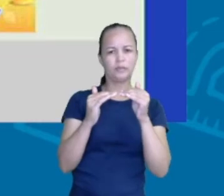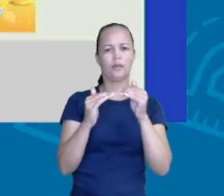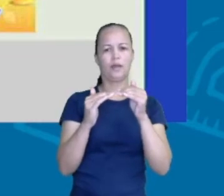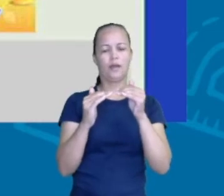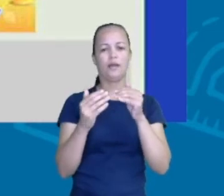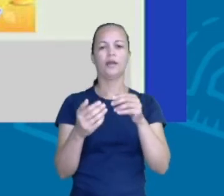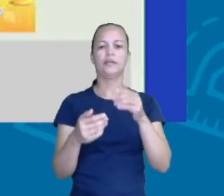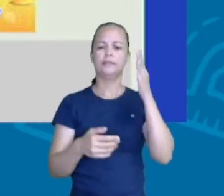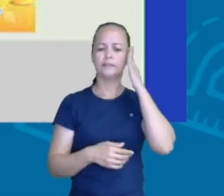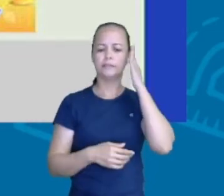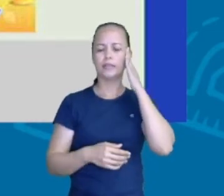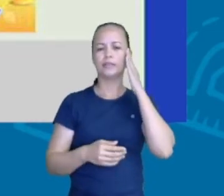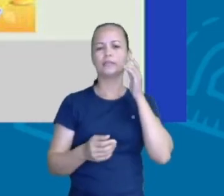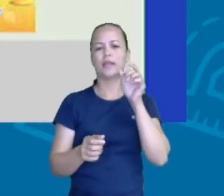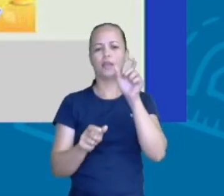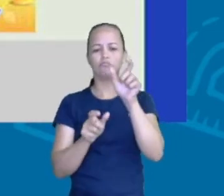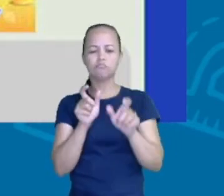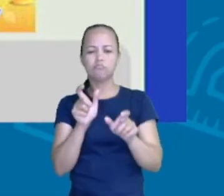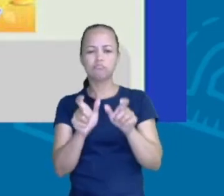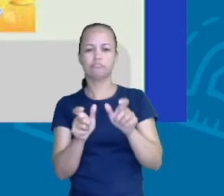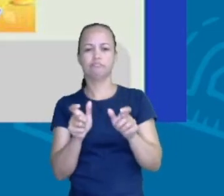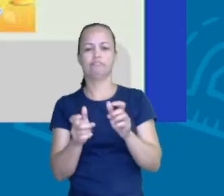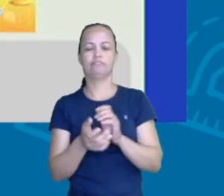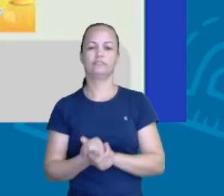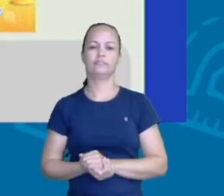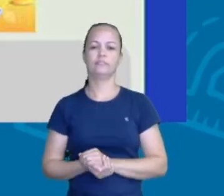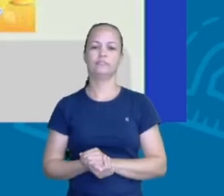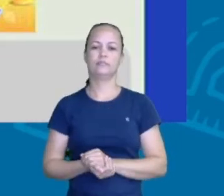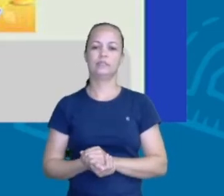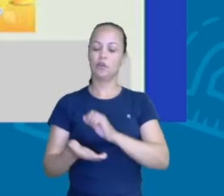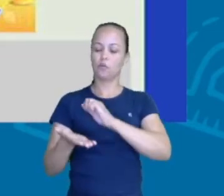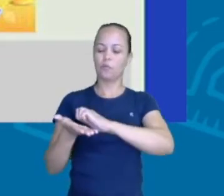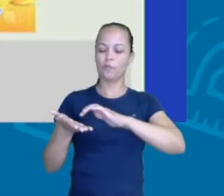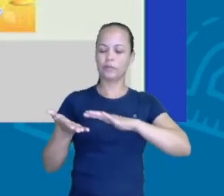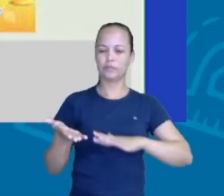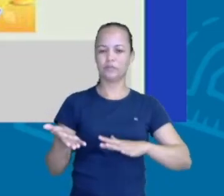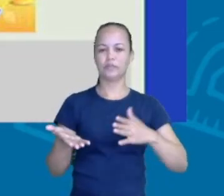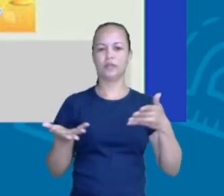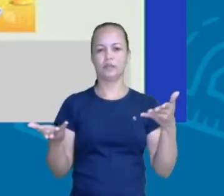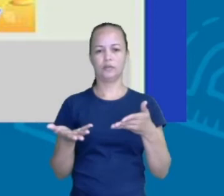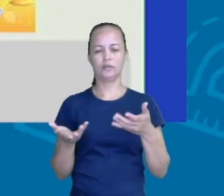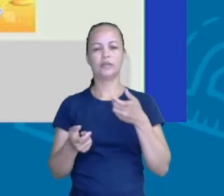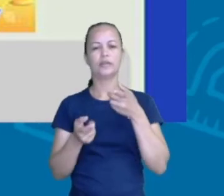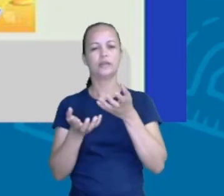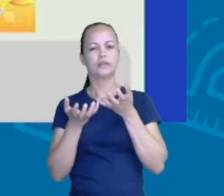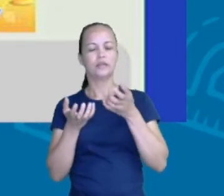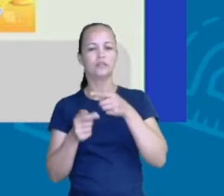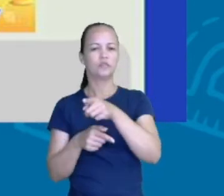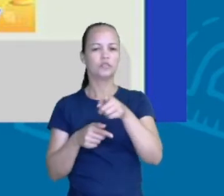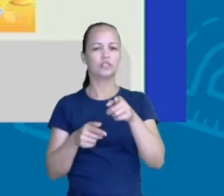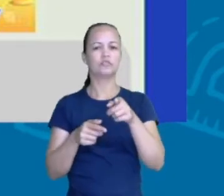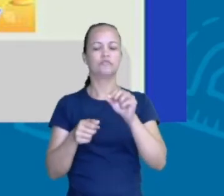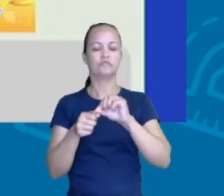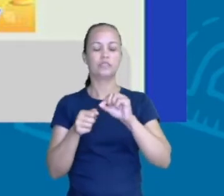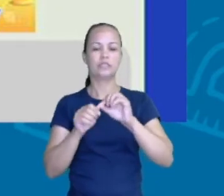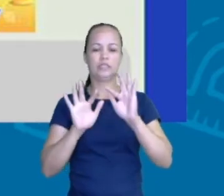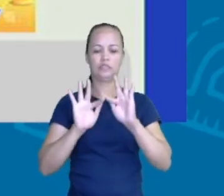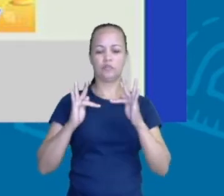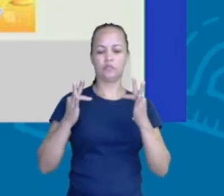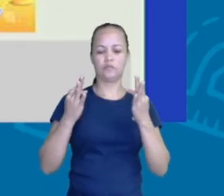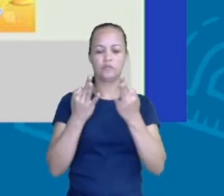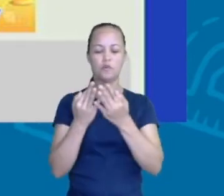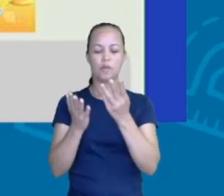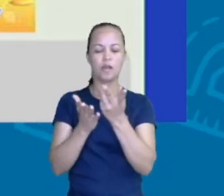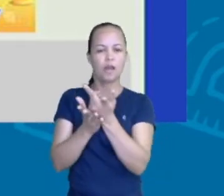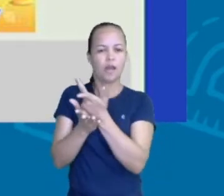limitações. Como atividade, eu gostaria que você fizesse um desenho lindo da sua família e indicasse em